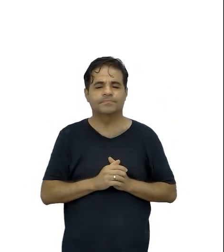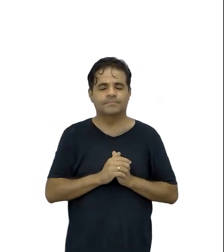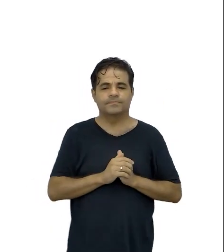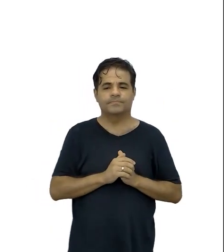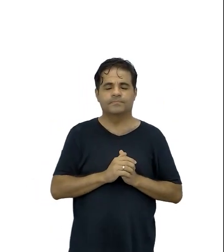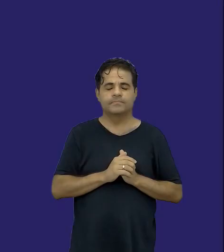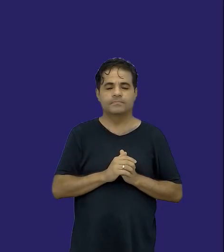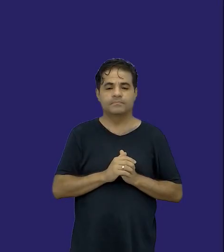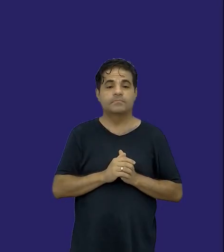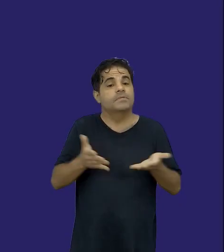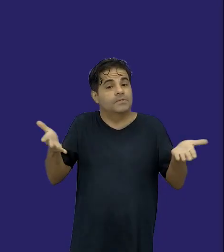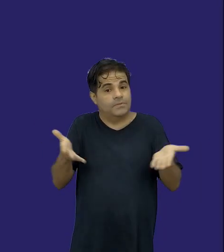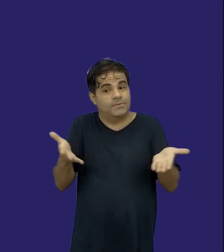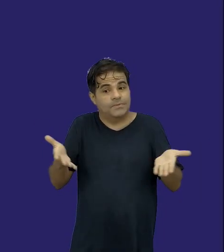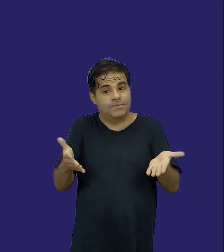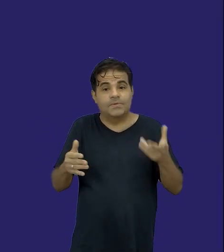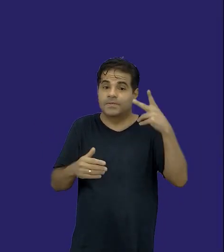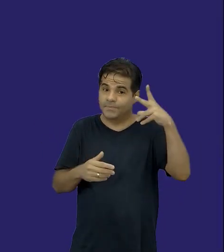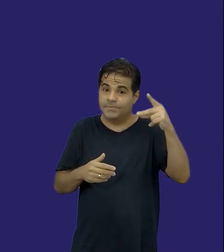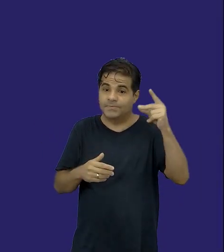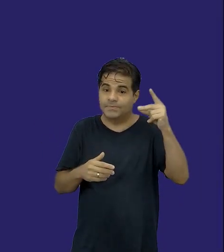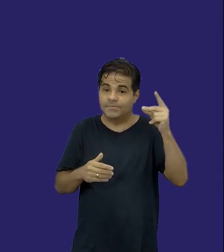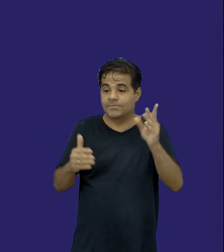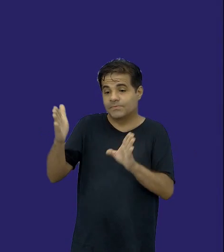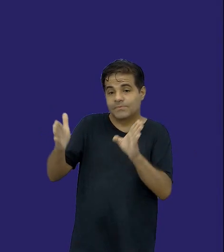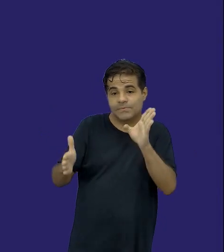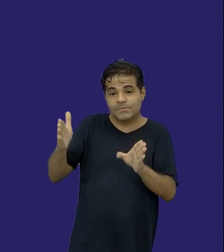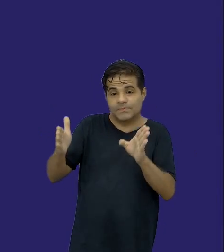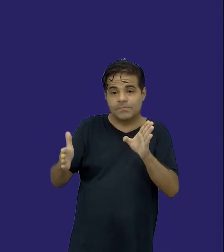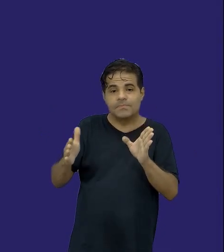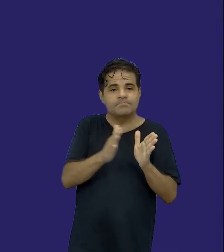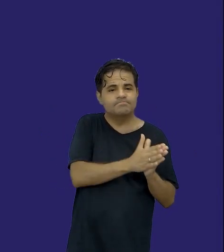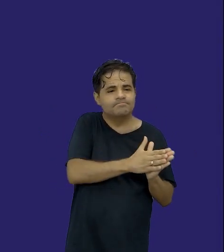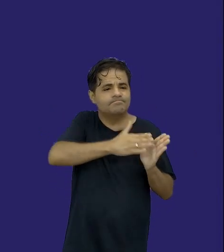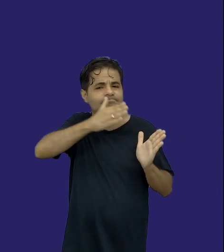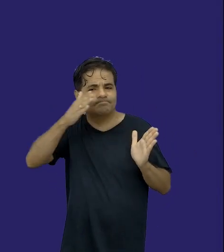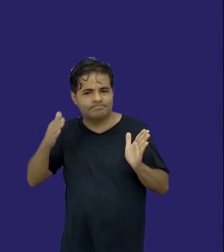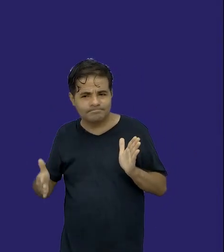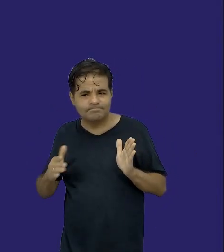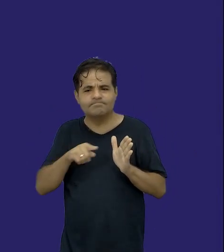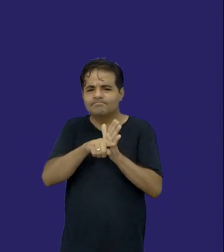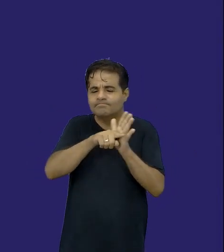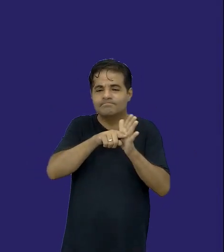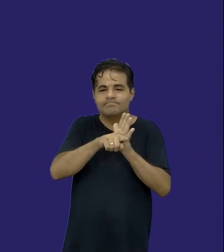Bom, iremos agora, então, para um segundo momento,